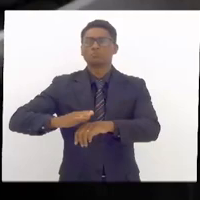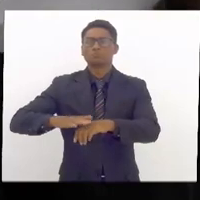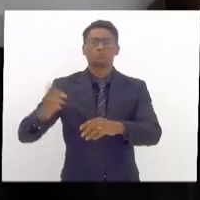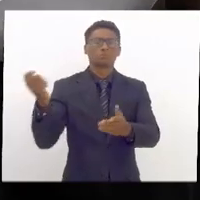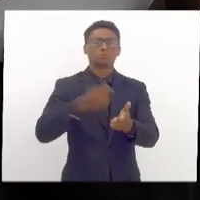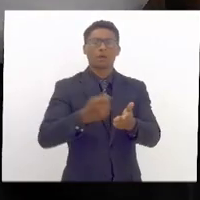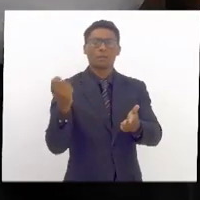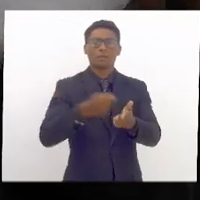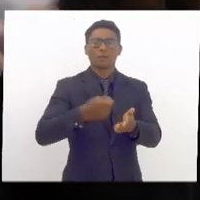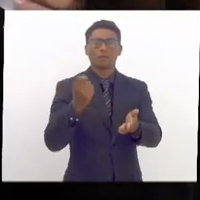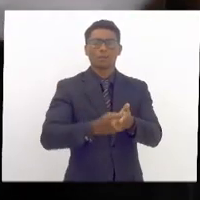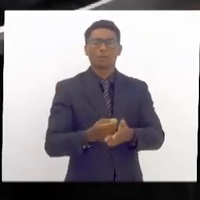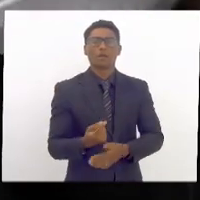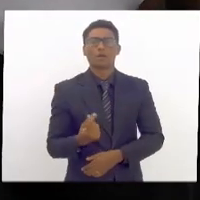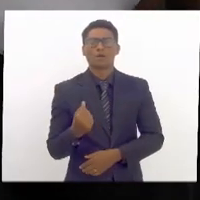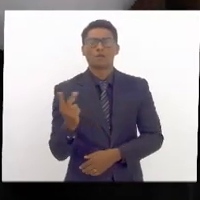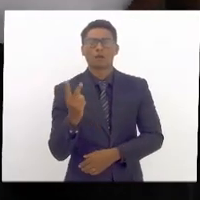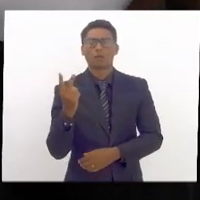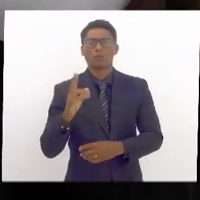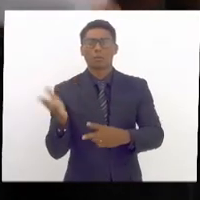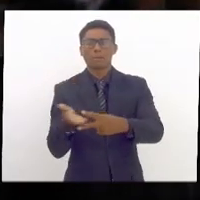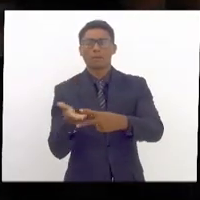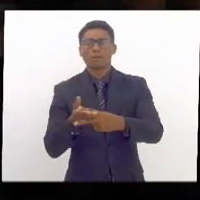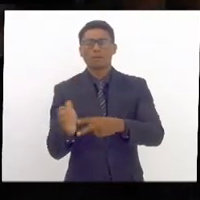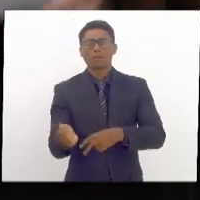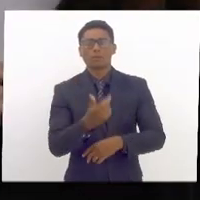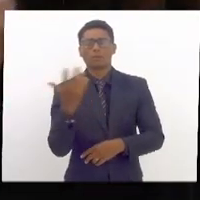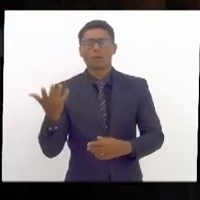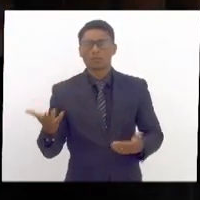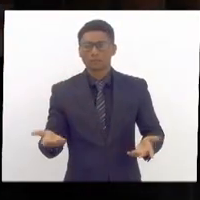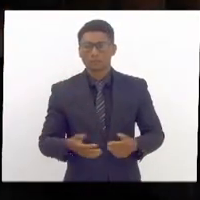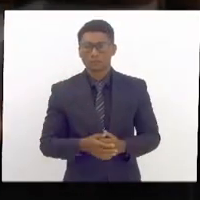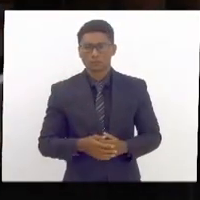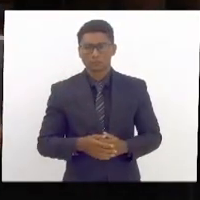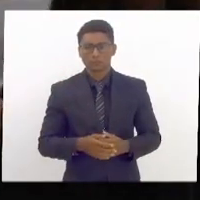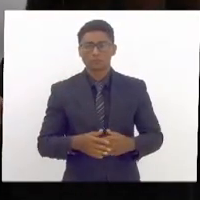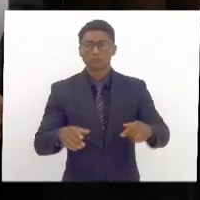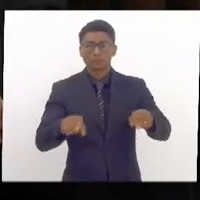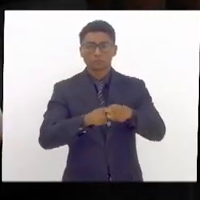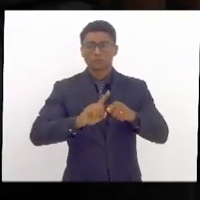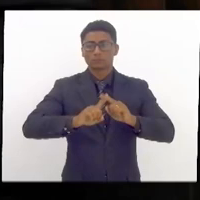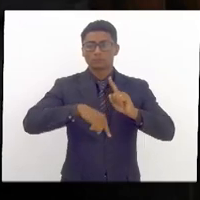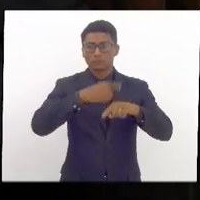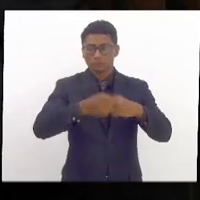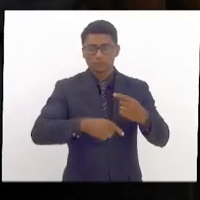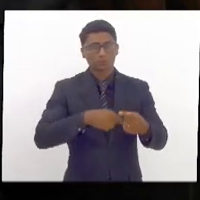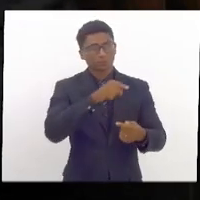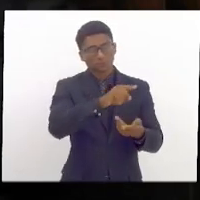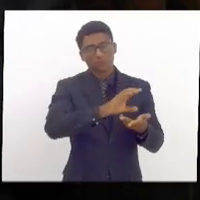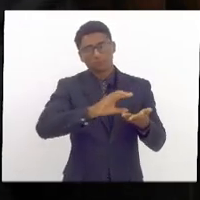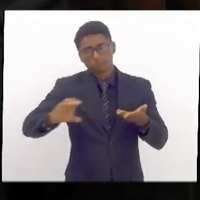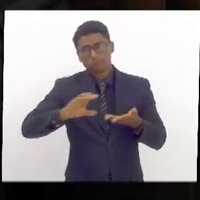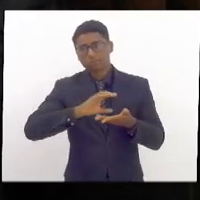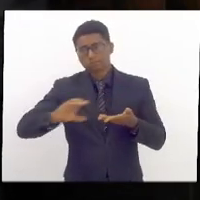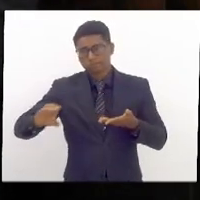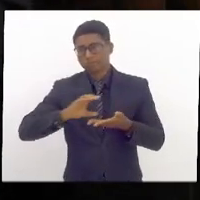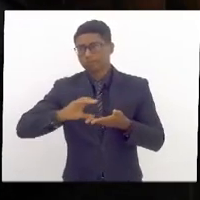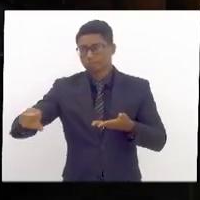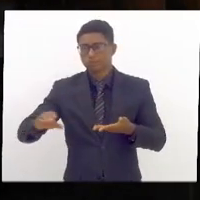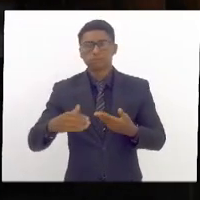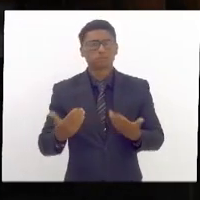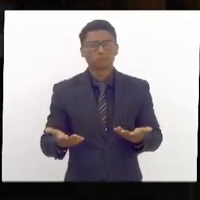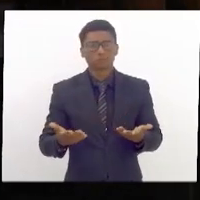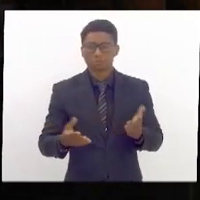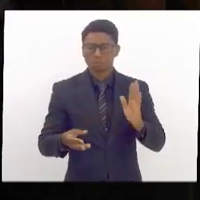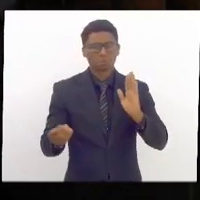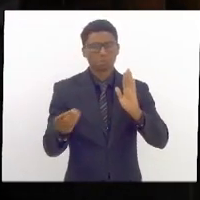que valores, que parcelas, e quais vão ser os benefícios concedidos, em que valores, em que proporções, enfim. Isso não está